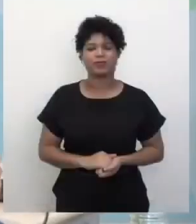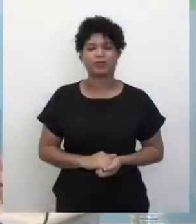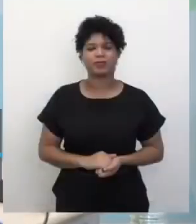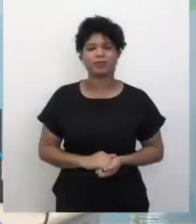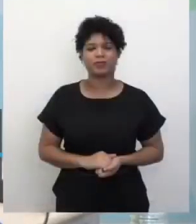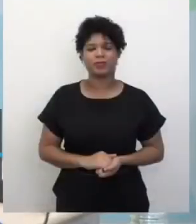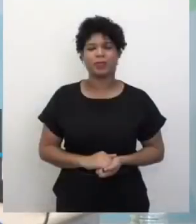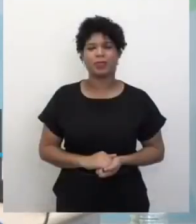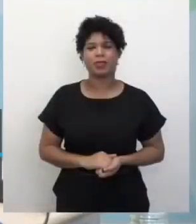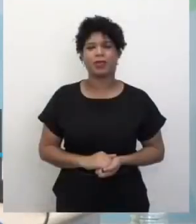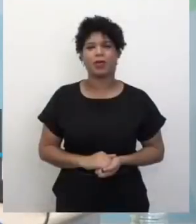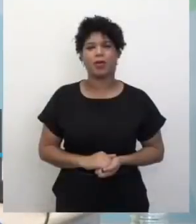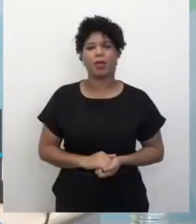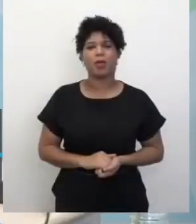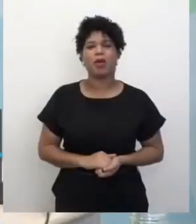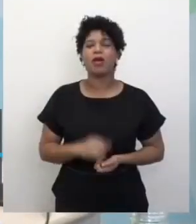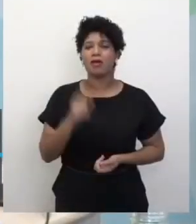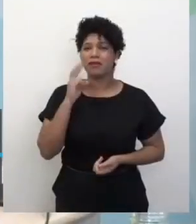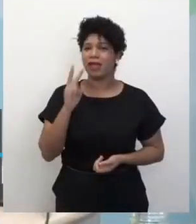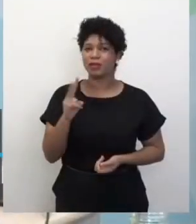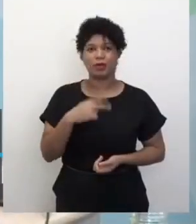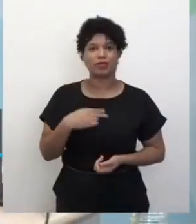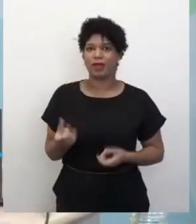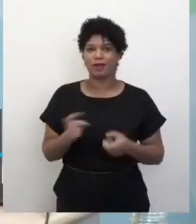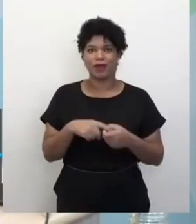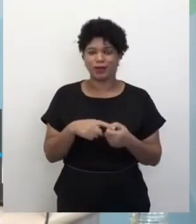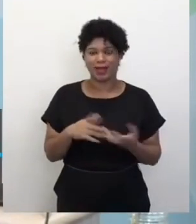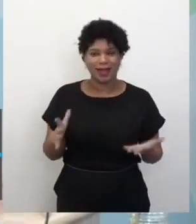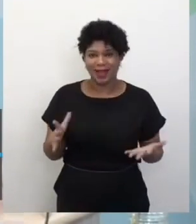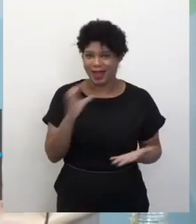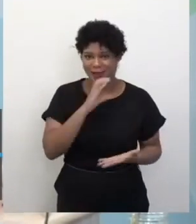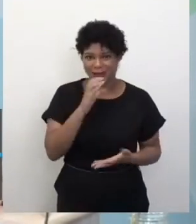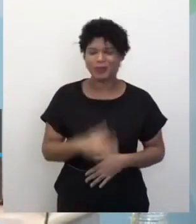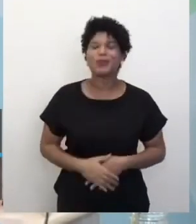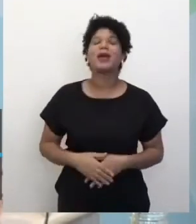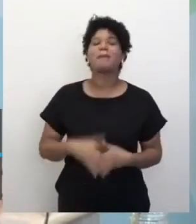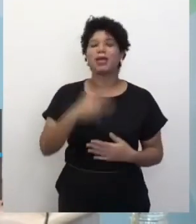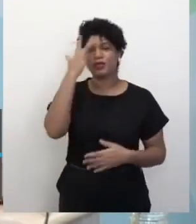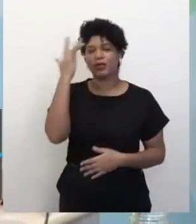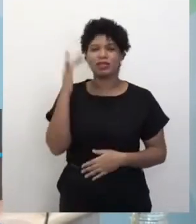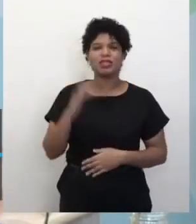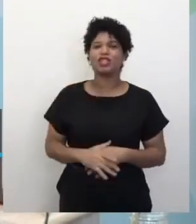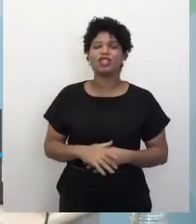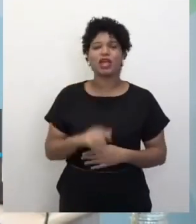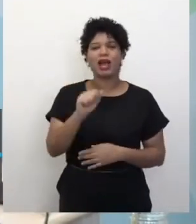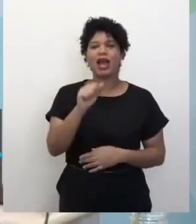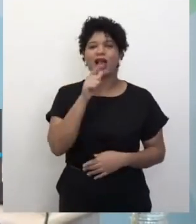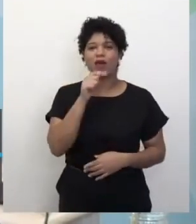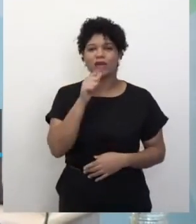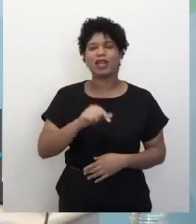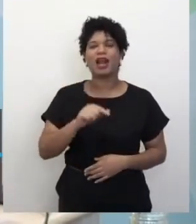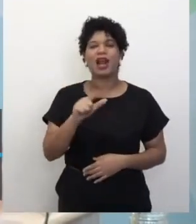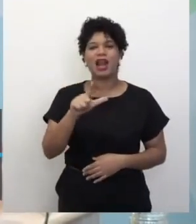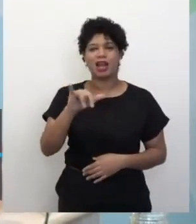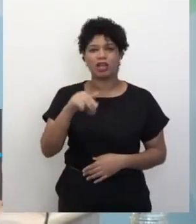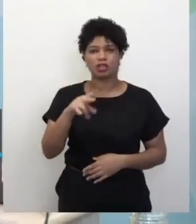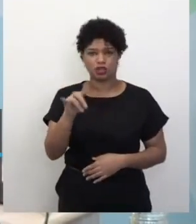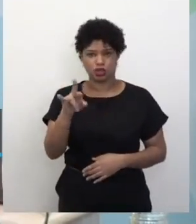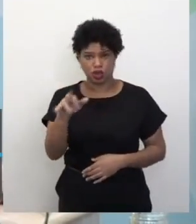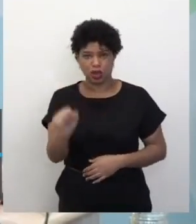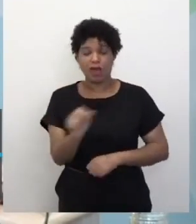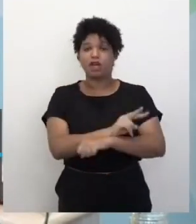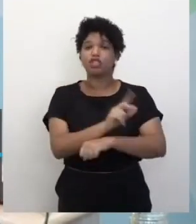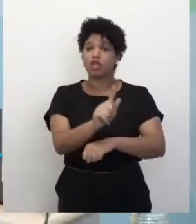Voltamos à atividade, ainda estava olhando as respostas, foi muito rápido. Então, um abraço aí pro pessoal de Águas de Lindóia, Itararé, Embu das Artes, Vargem Grande Paulista